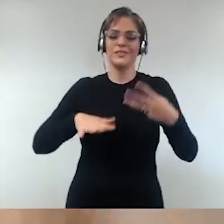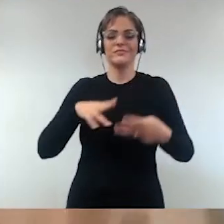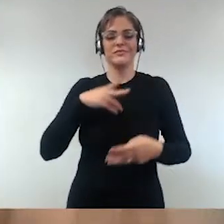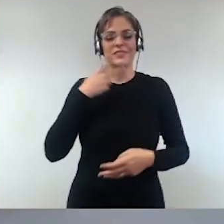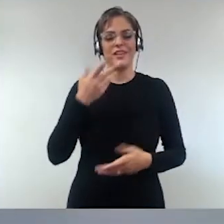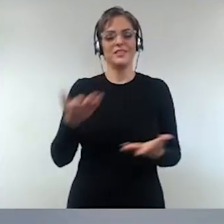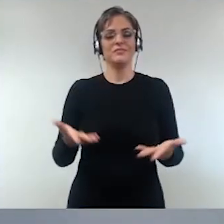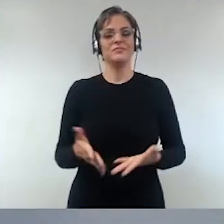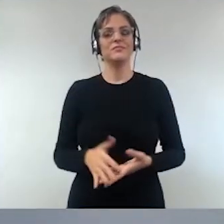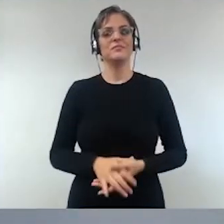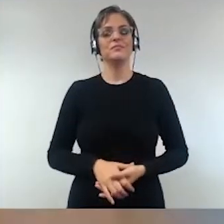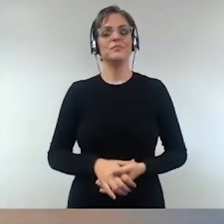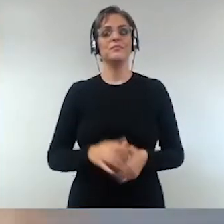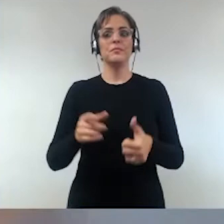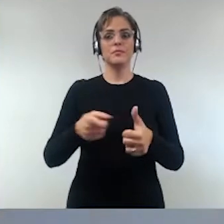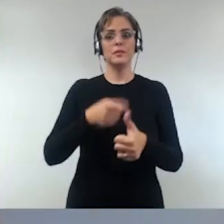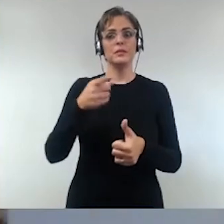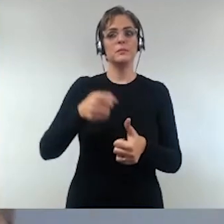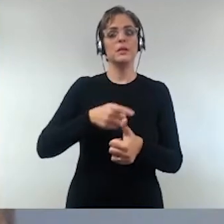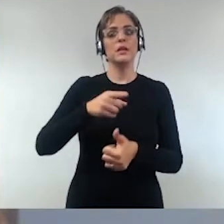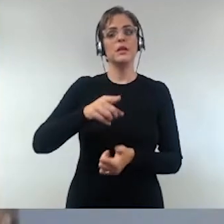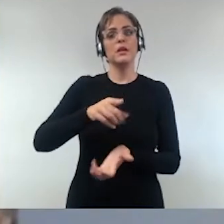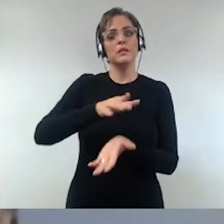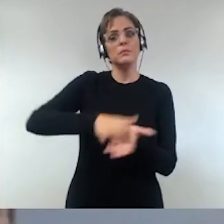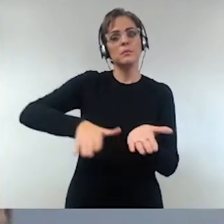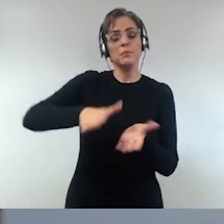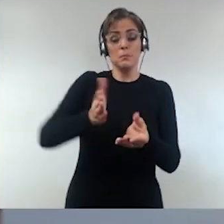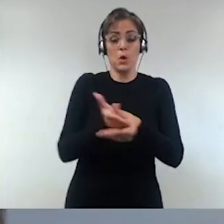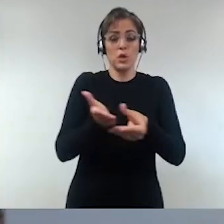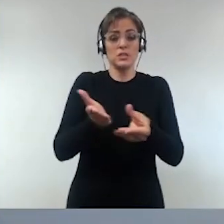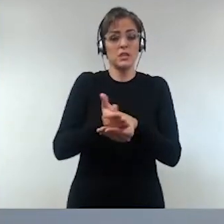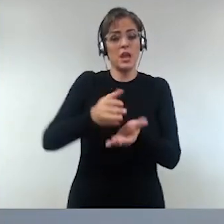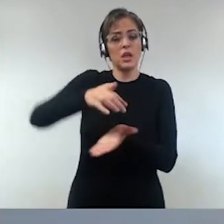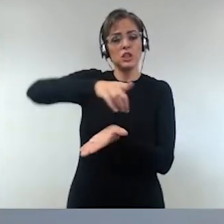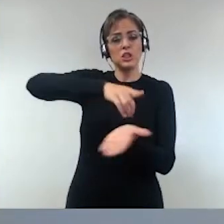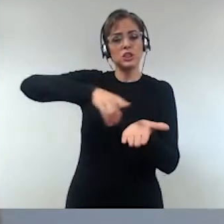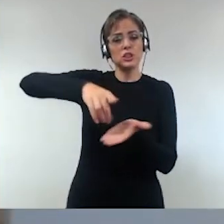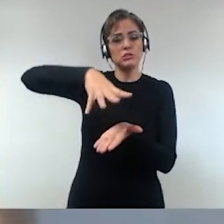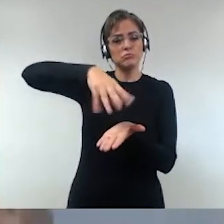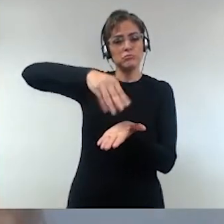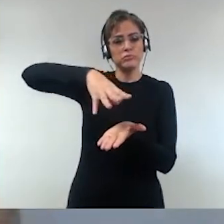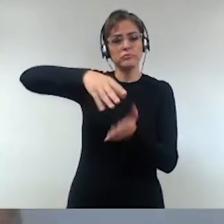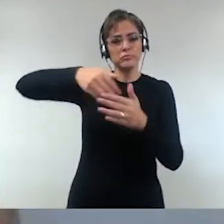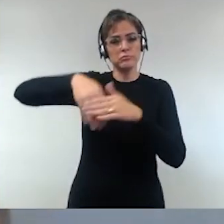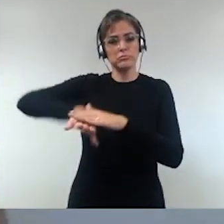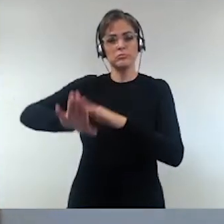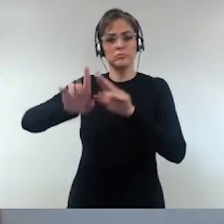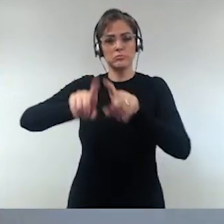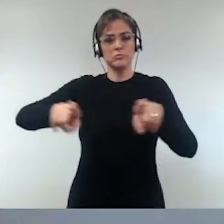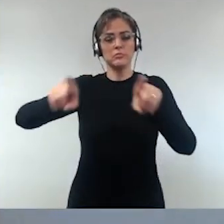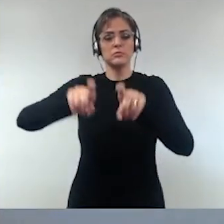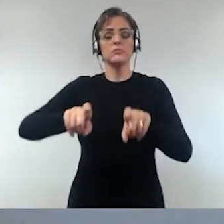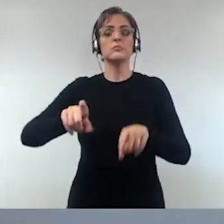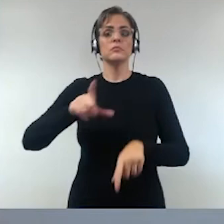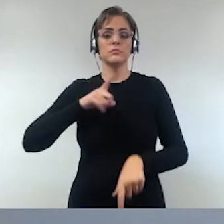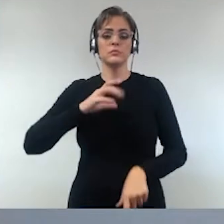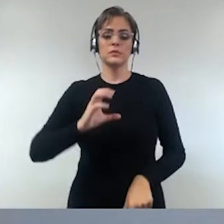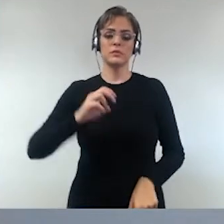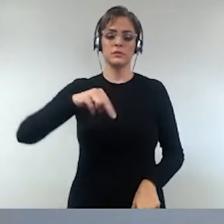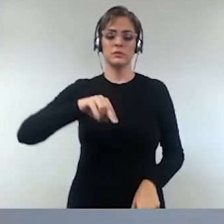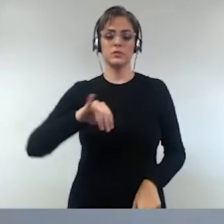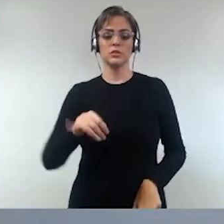vocês. Então, o primeiro é a digitalização do processo. O relatório de Justiça em Números, do Justiça em Números do CNJ, ele mede o grau